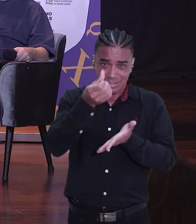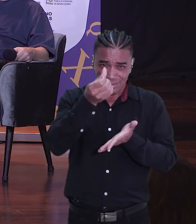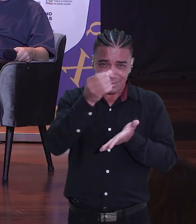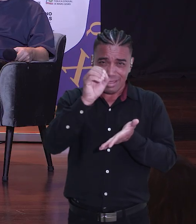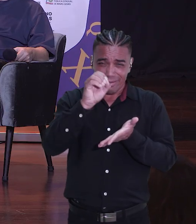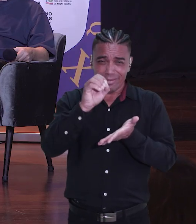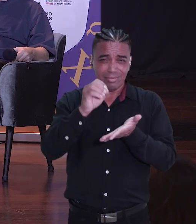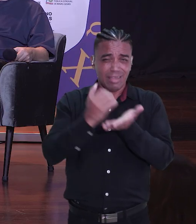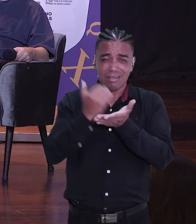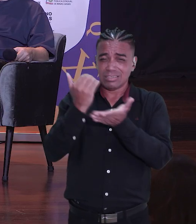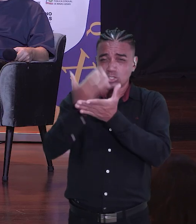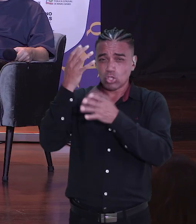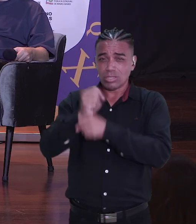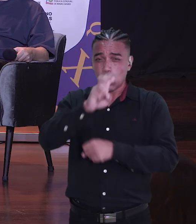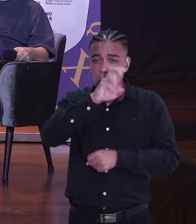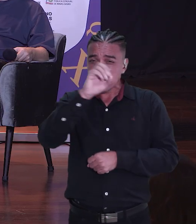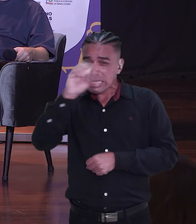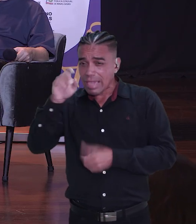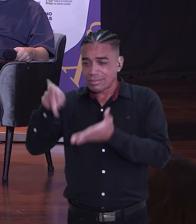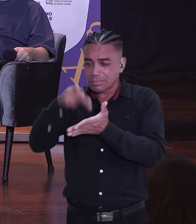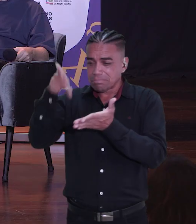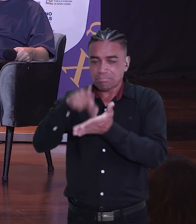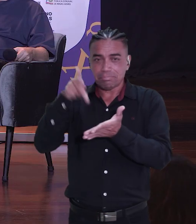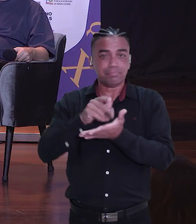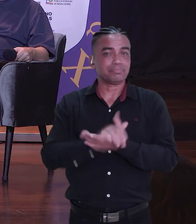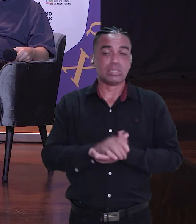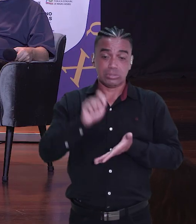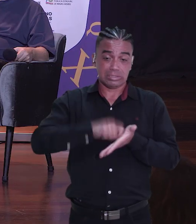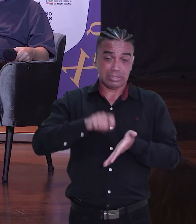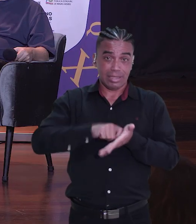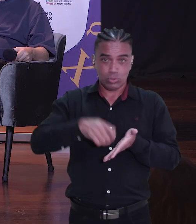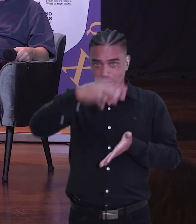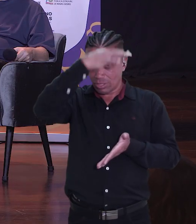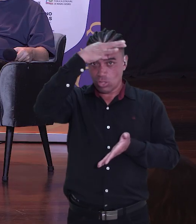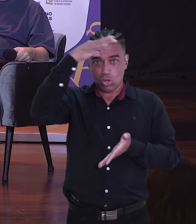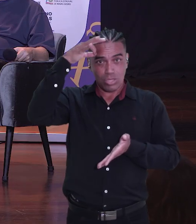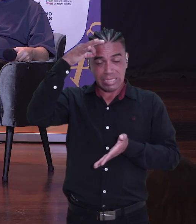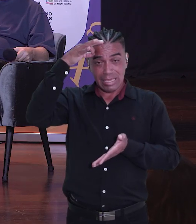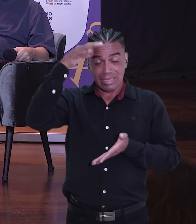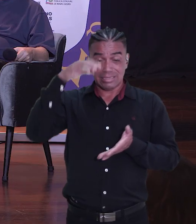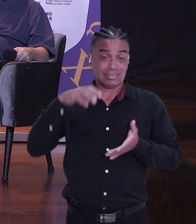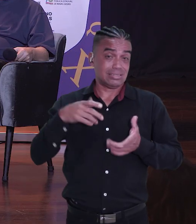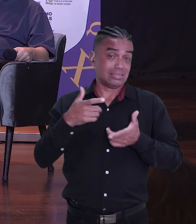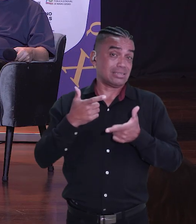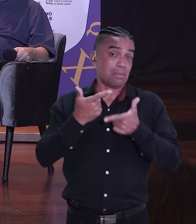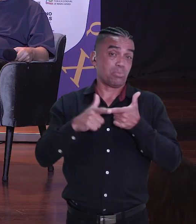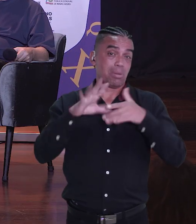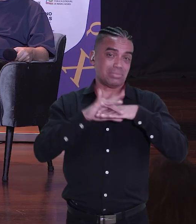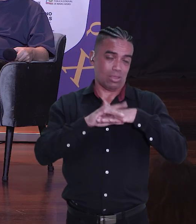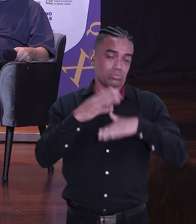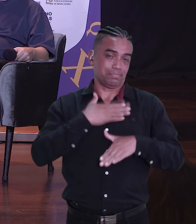60 páginas do livro, que tem mais de 500, foram escritas na minha inocência de que estava com esse